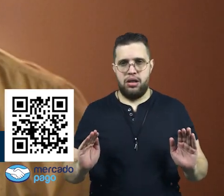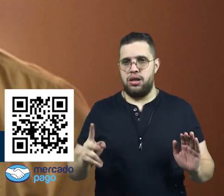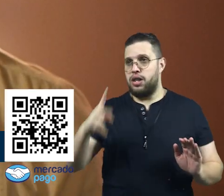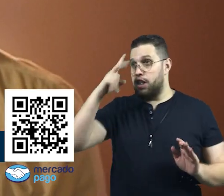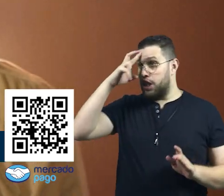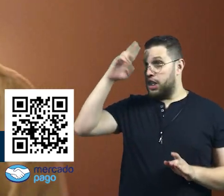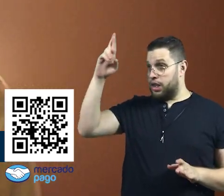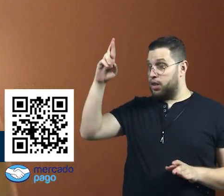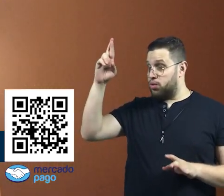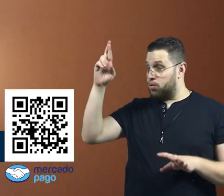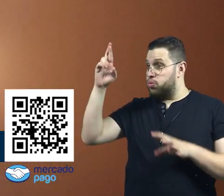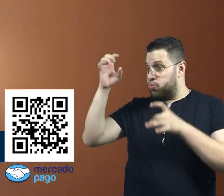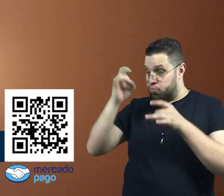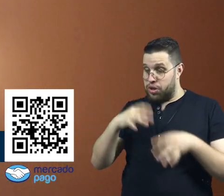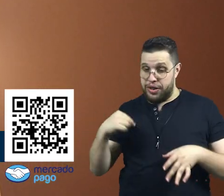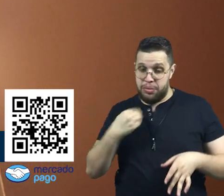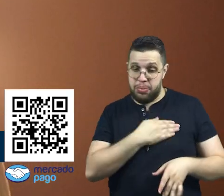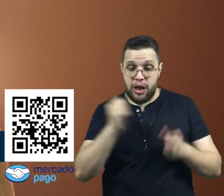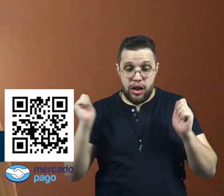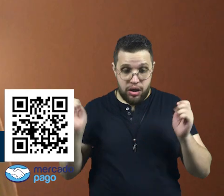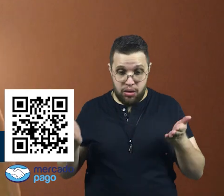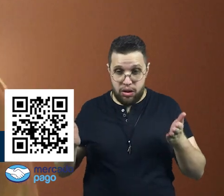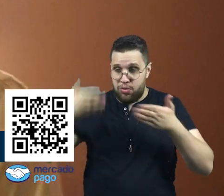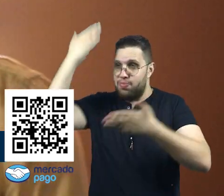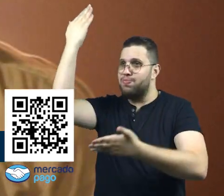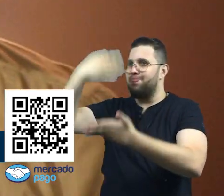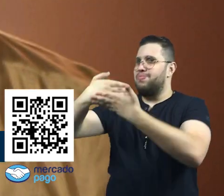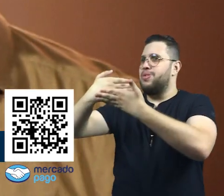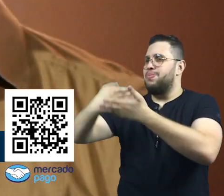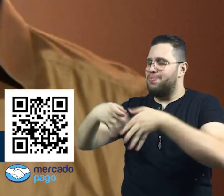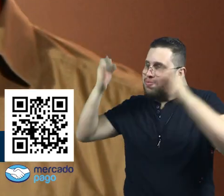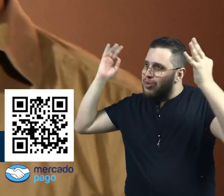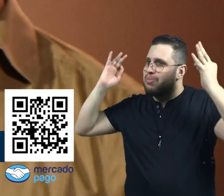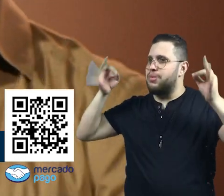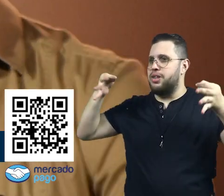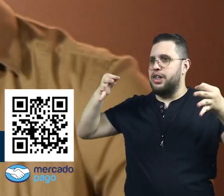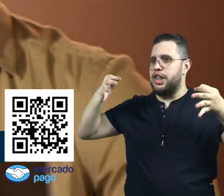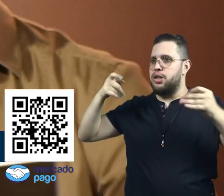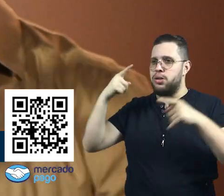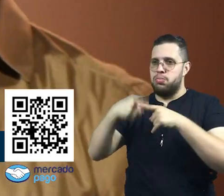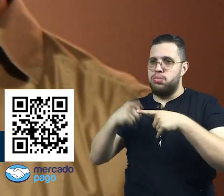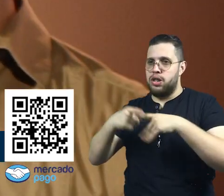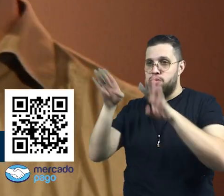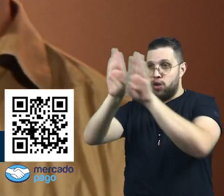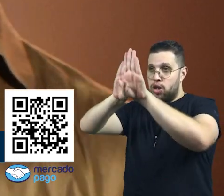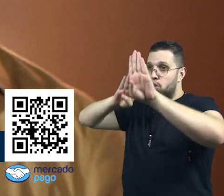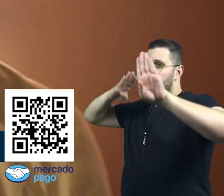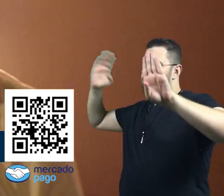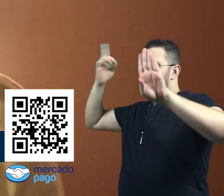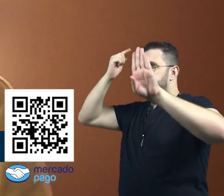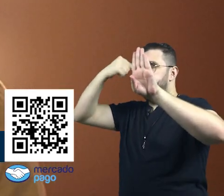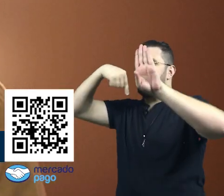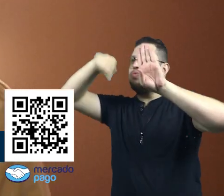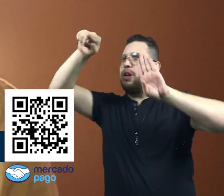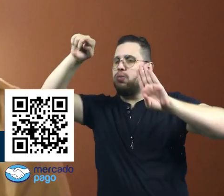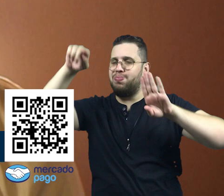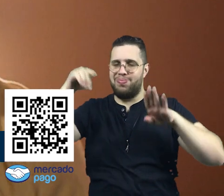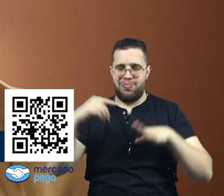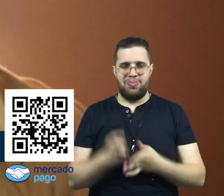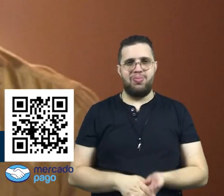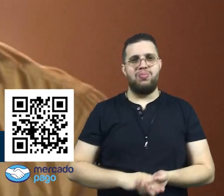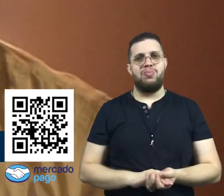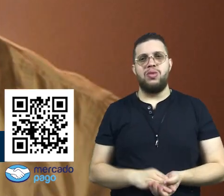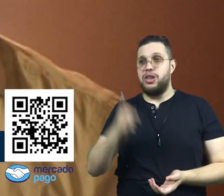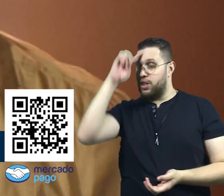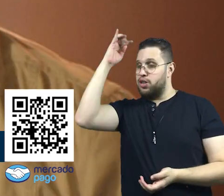provação que Deus permite para a gente ser aprovado agora. Porque a hora que o Senhor abrir a porteira e falar, agora vão. Aleluia,